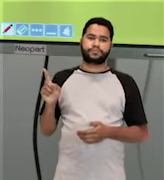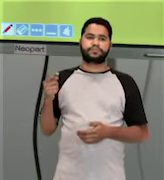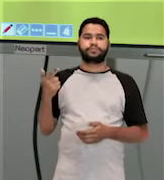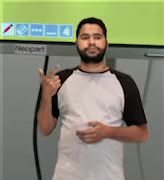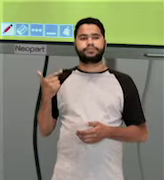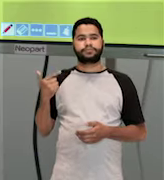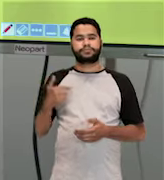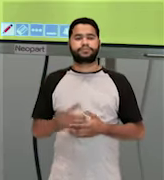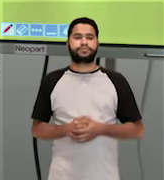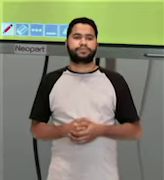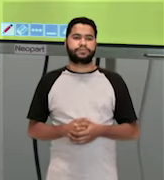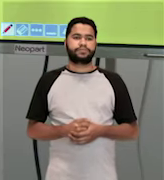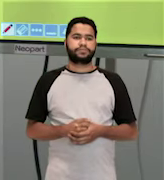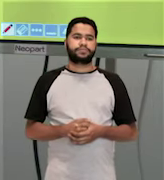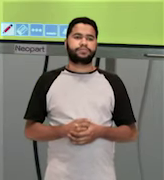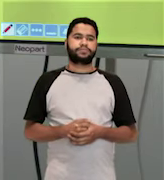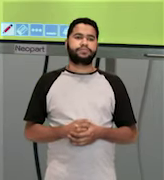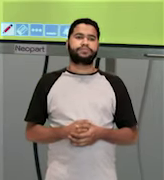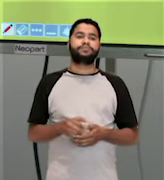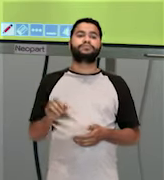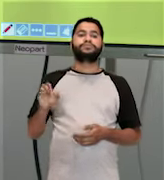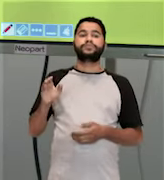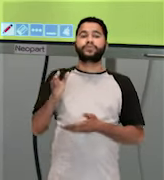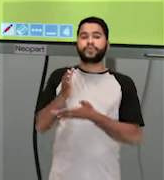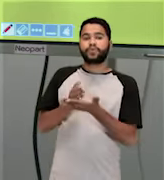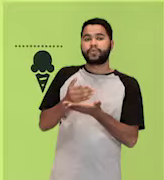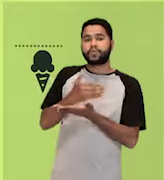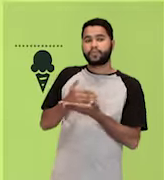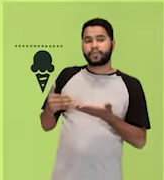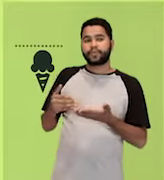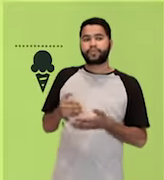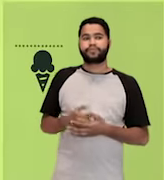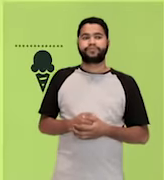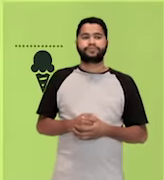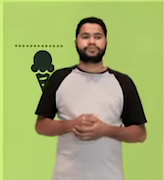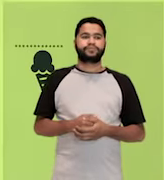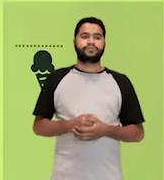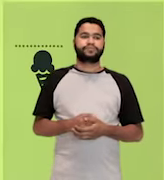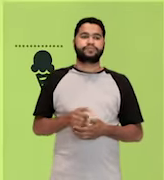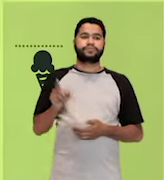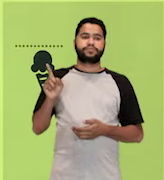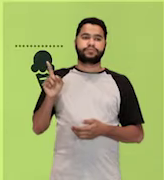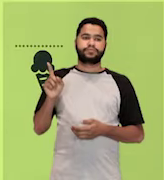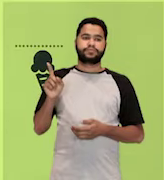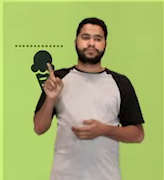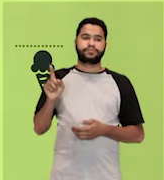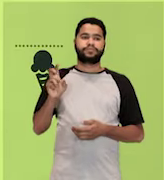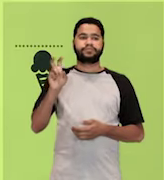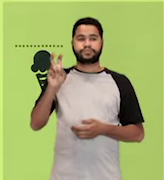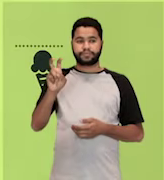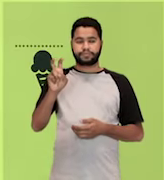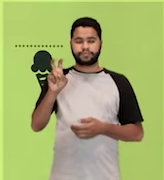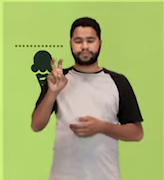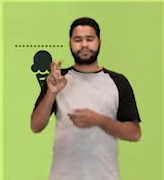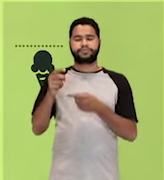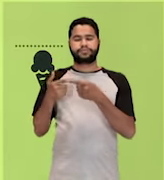2/12. Tá? O bolo. 1, 2, 3, 4,